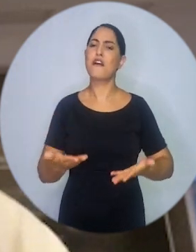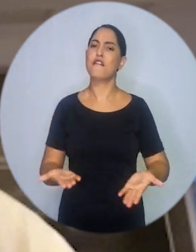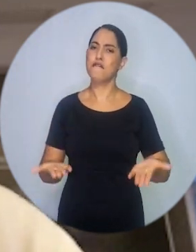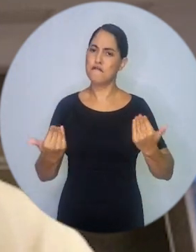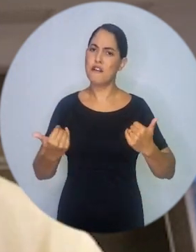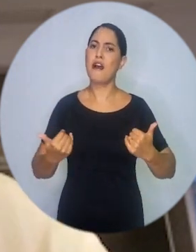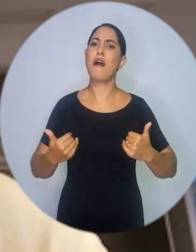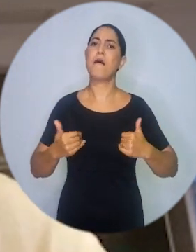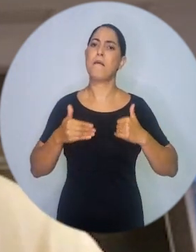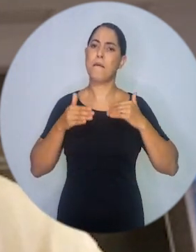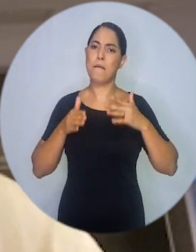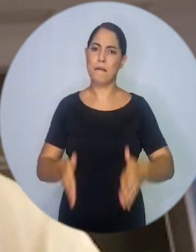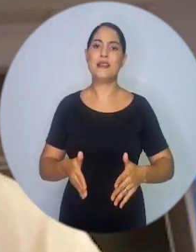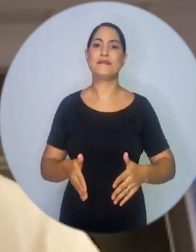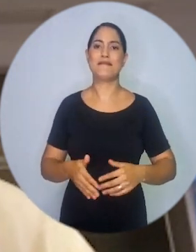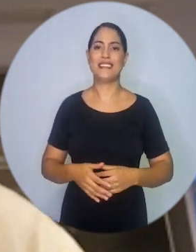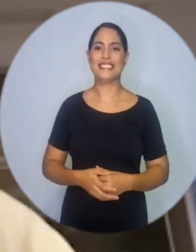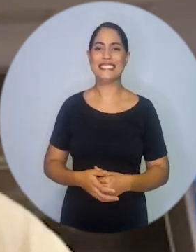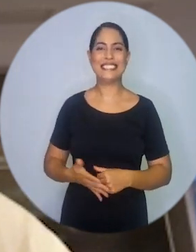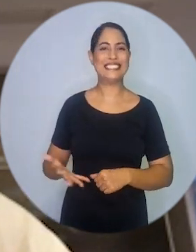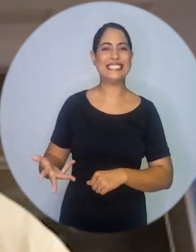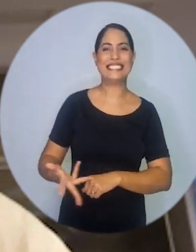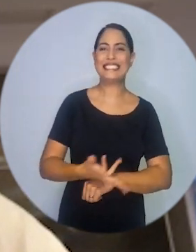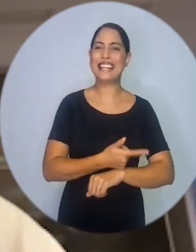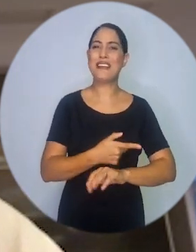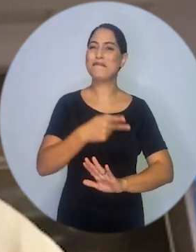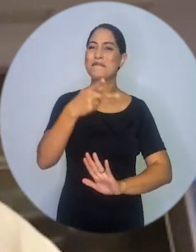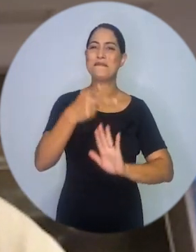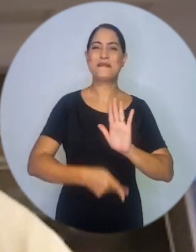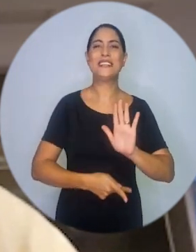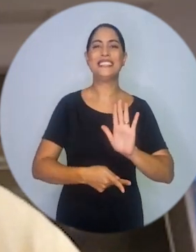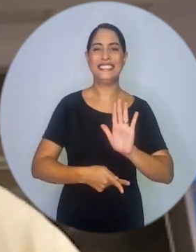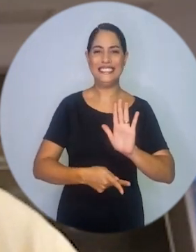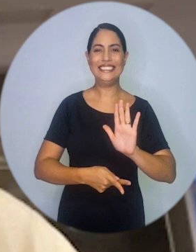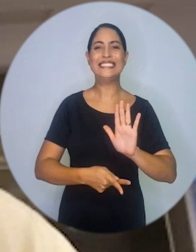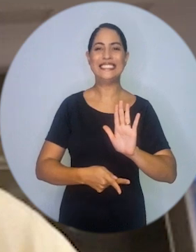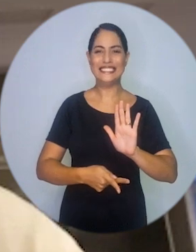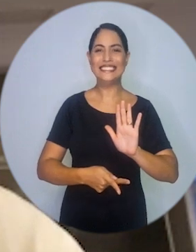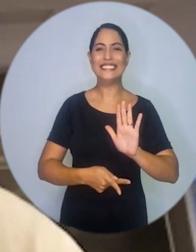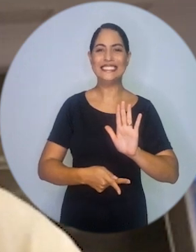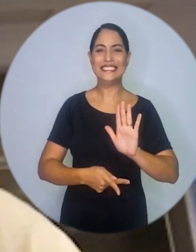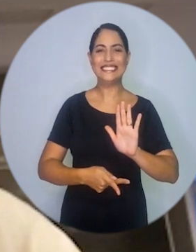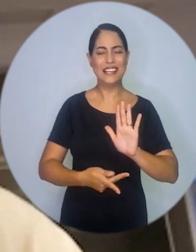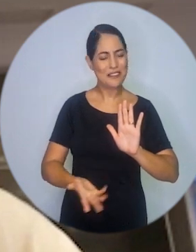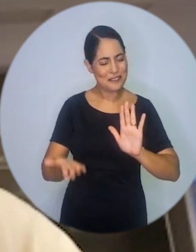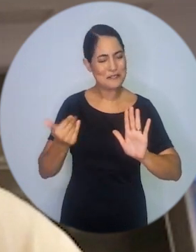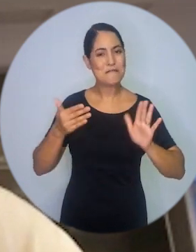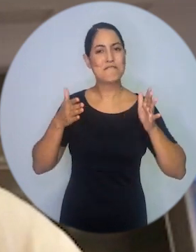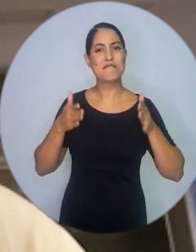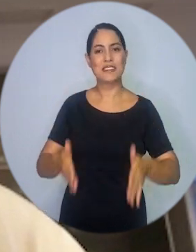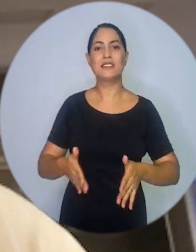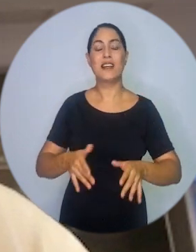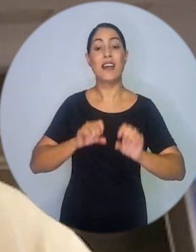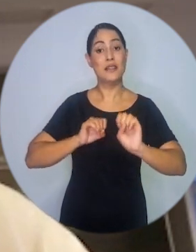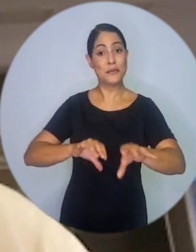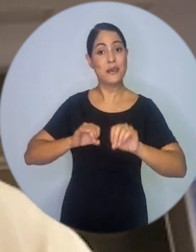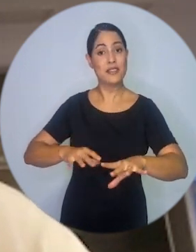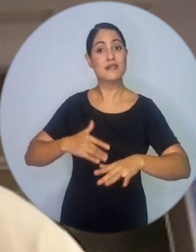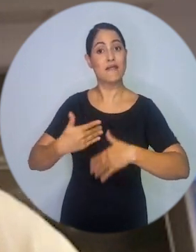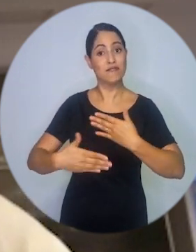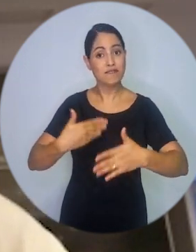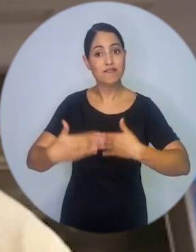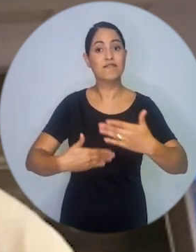o convite para que todos participem deste grande projeto de